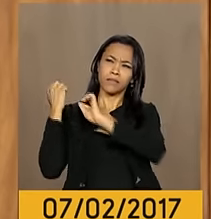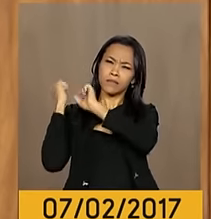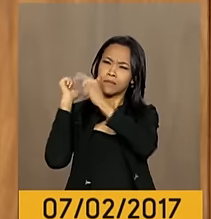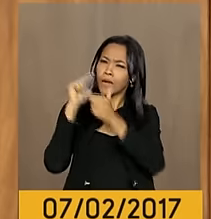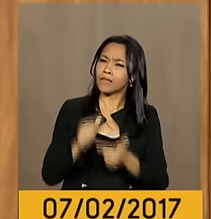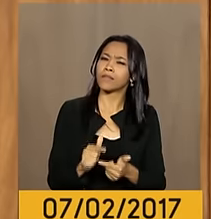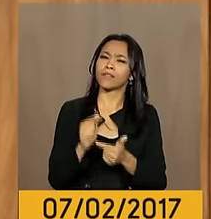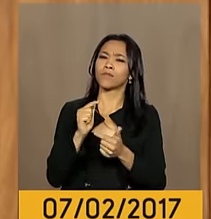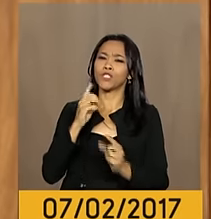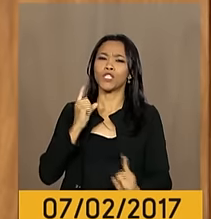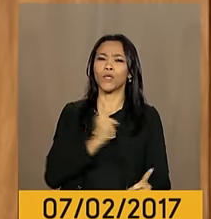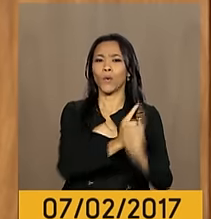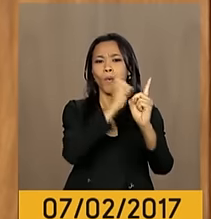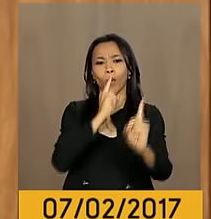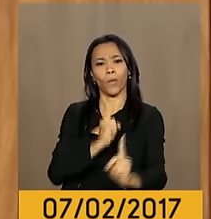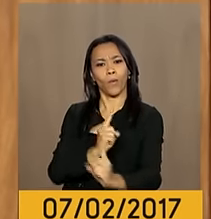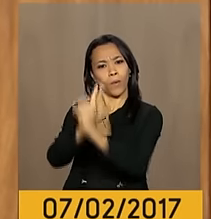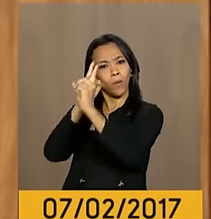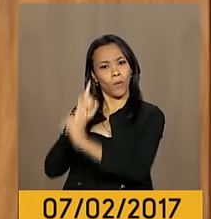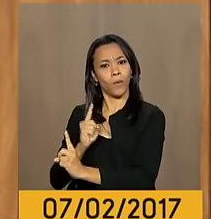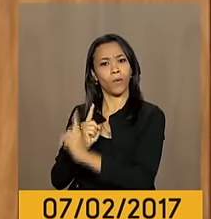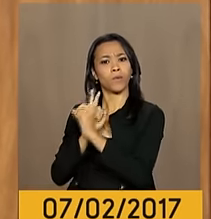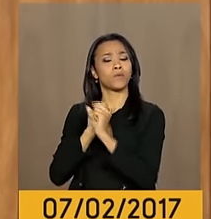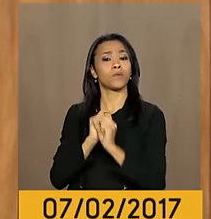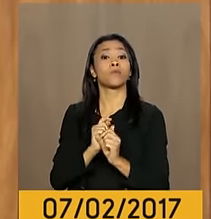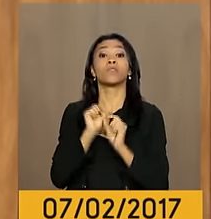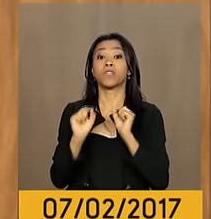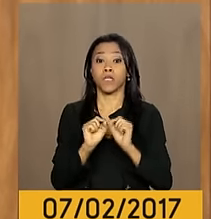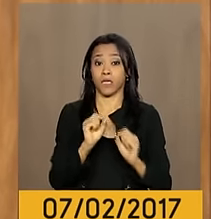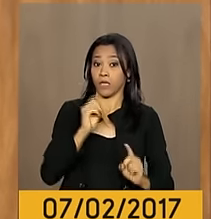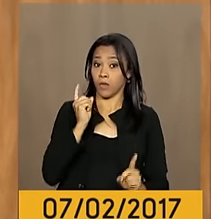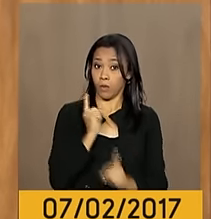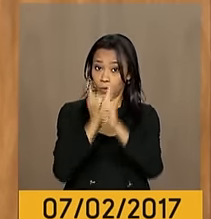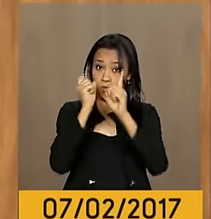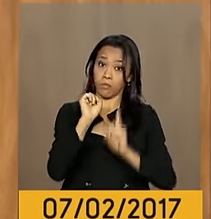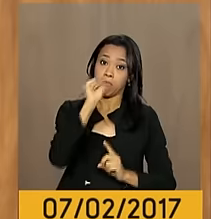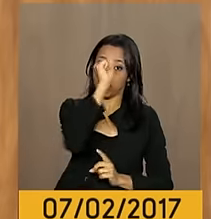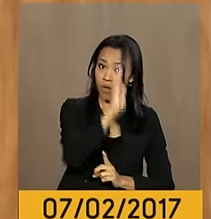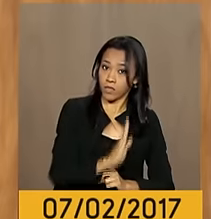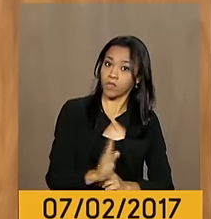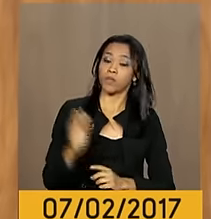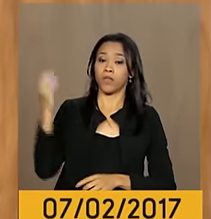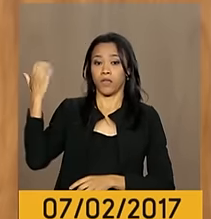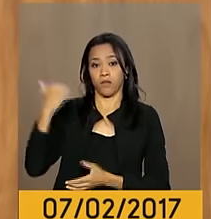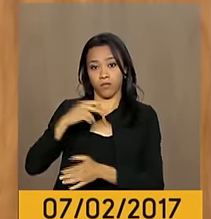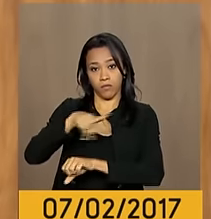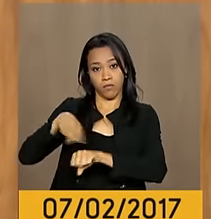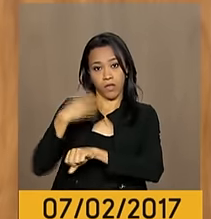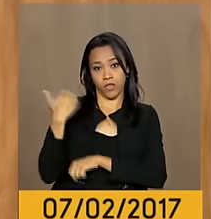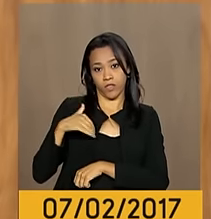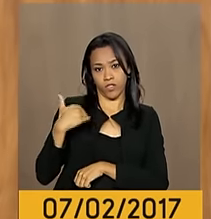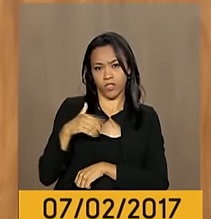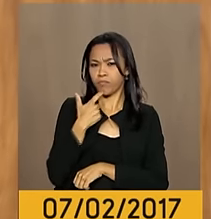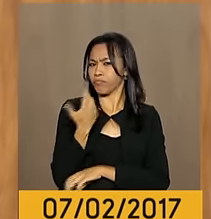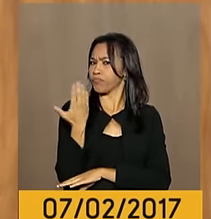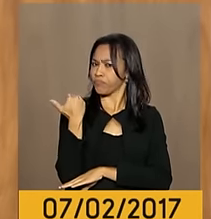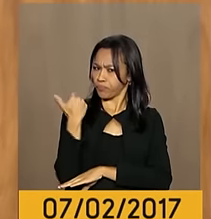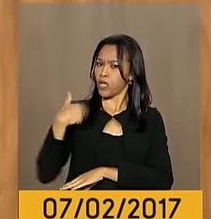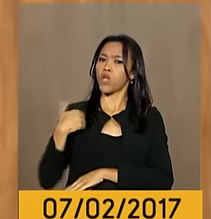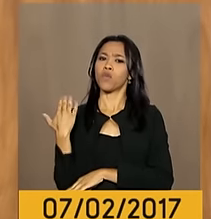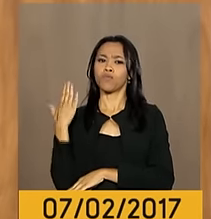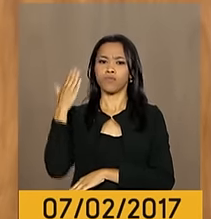encontros presidenciais entre o Brasil e Argentina ainda muito recentemente estive visitando